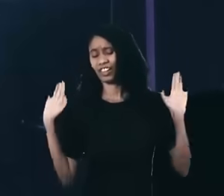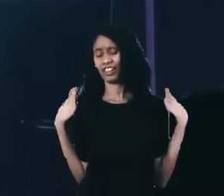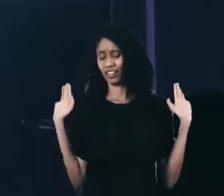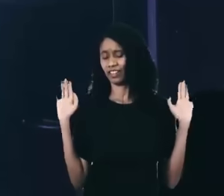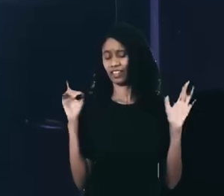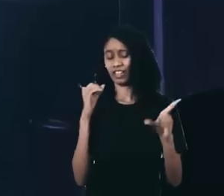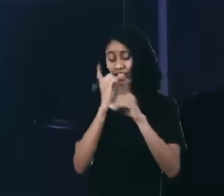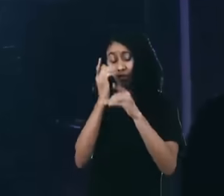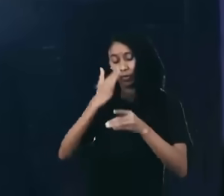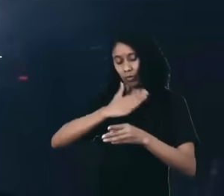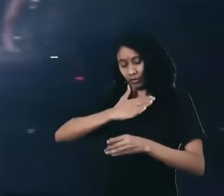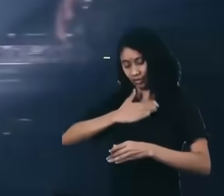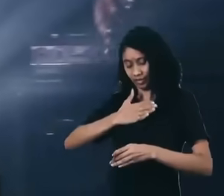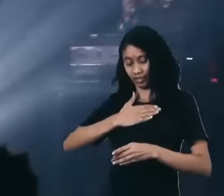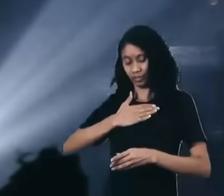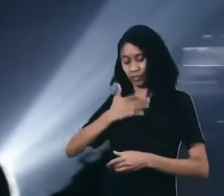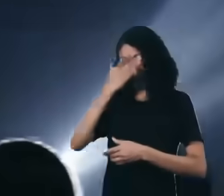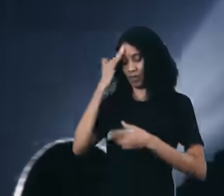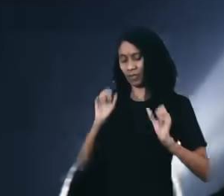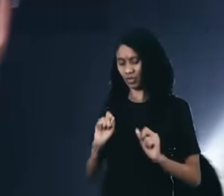alguém pronta, apta,